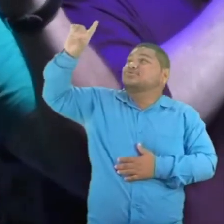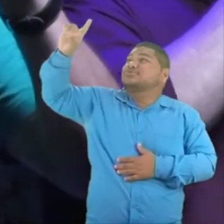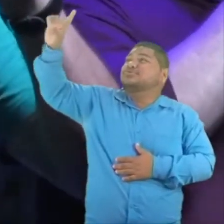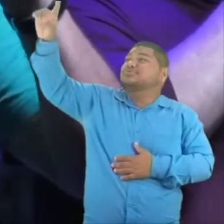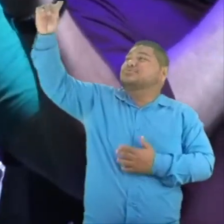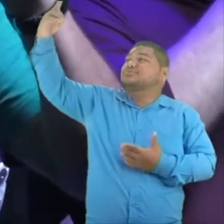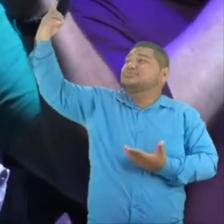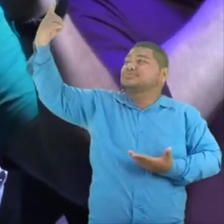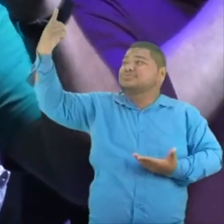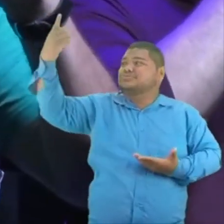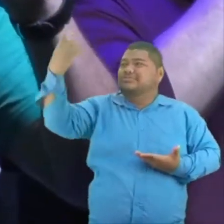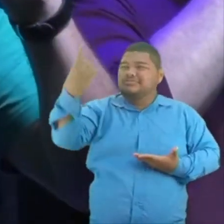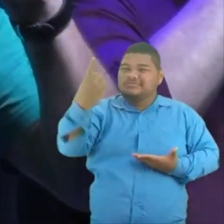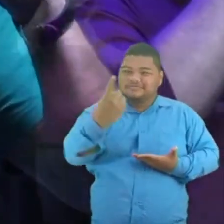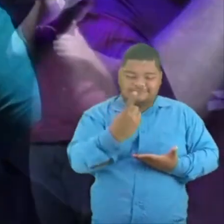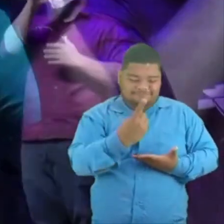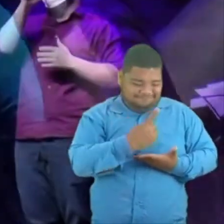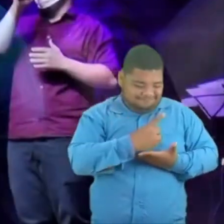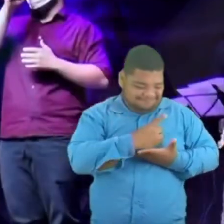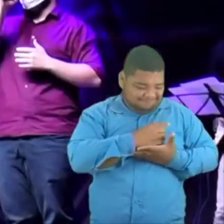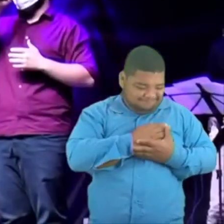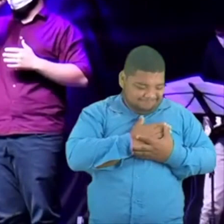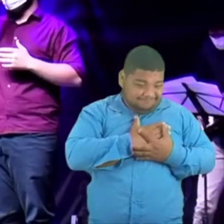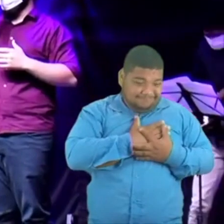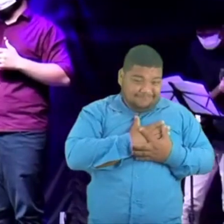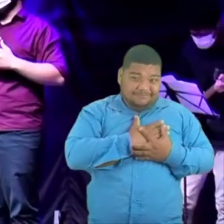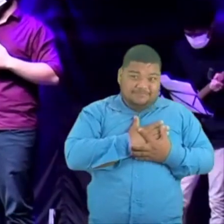e tu és